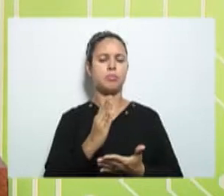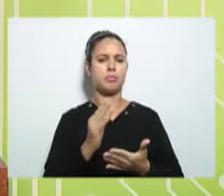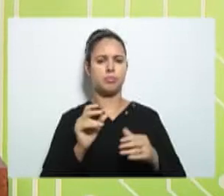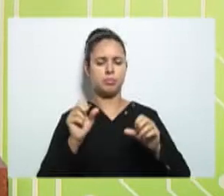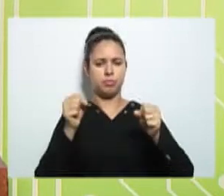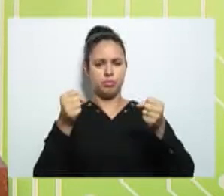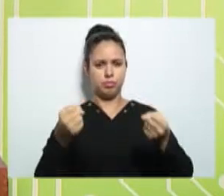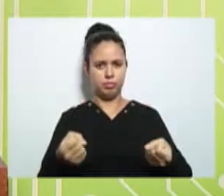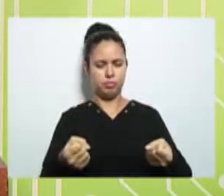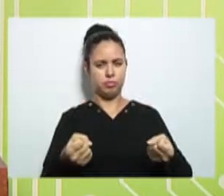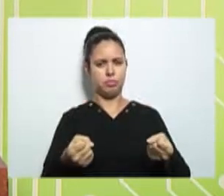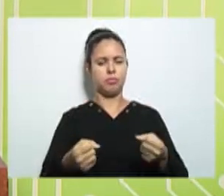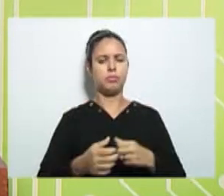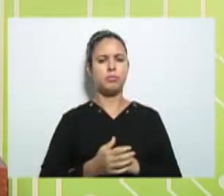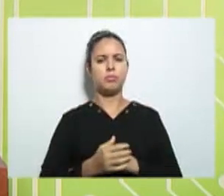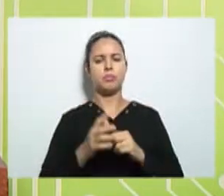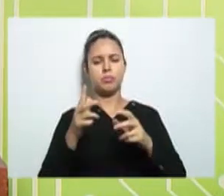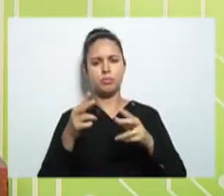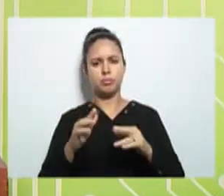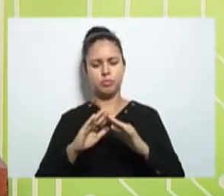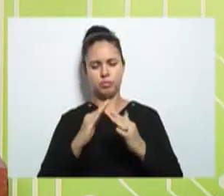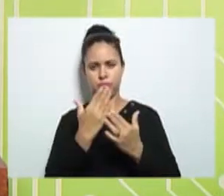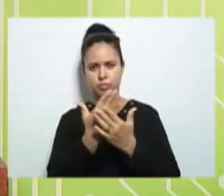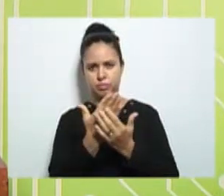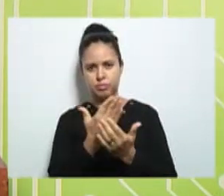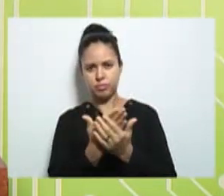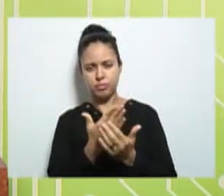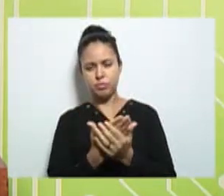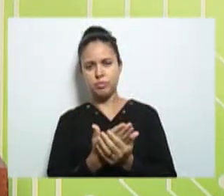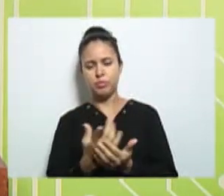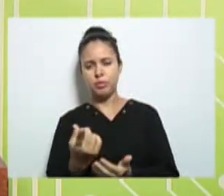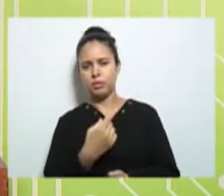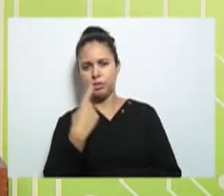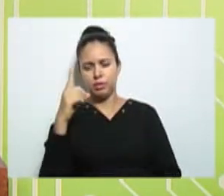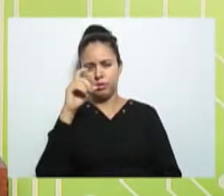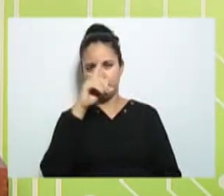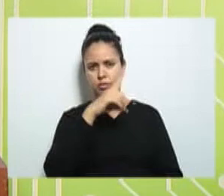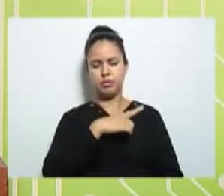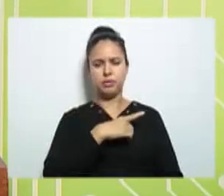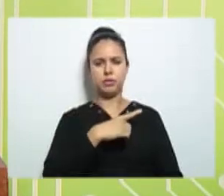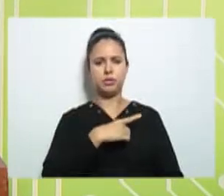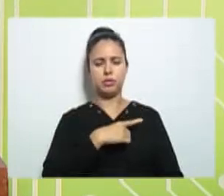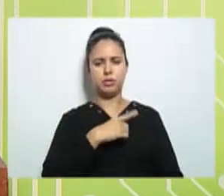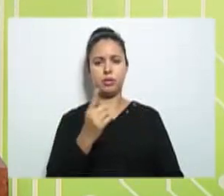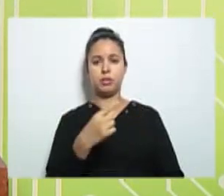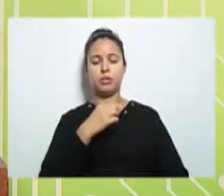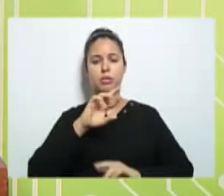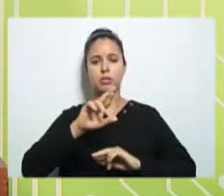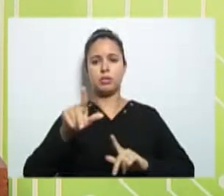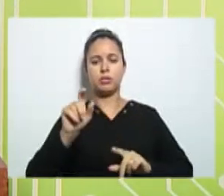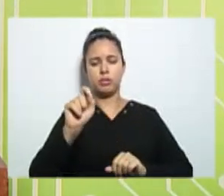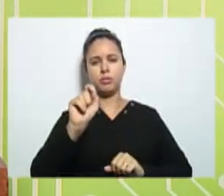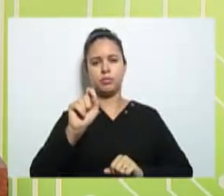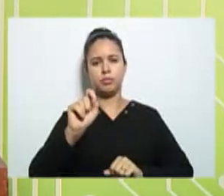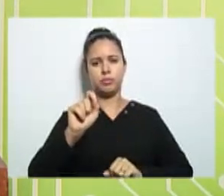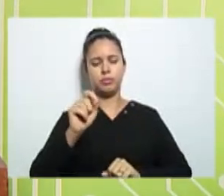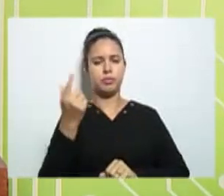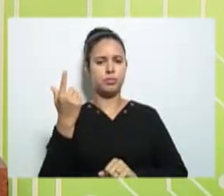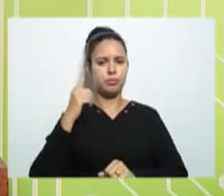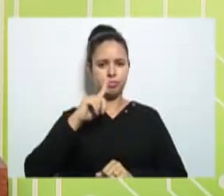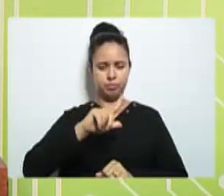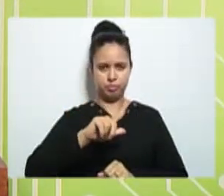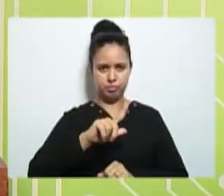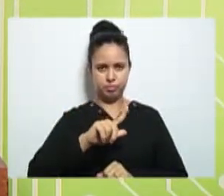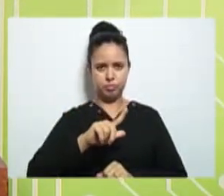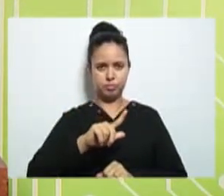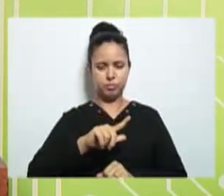na educação presencial, tá? É muito comum. Dificuldades é o que a gente mais vai ter, tá? Qual vai ser a diferença da gente ter sucesso ou